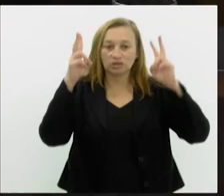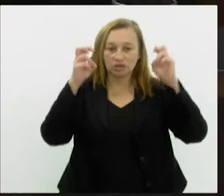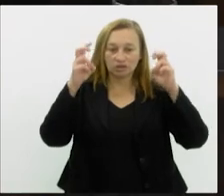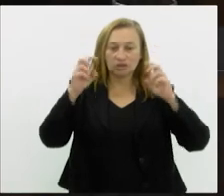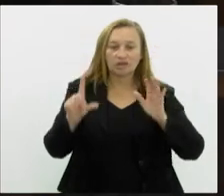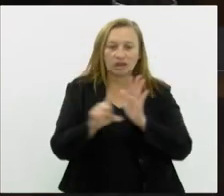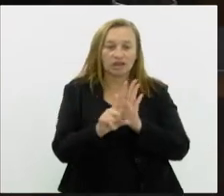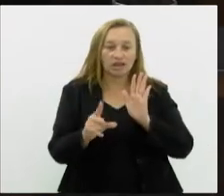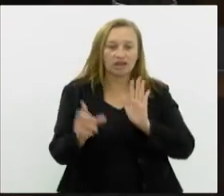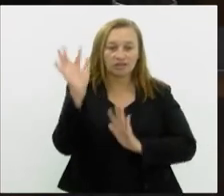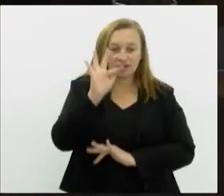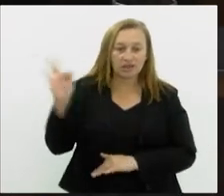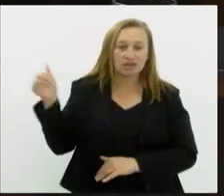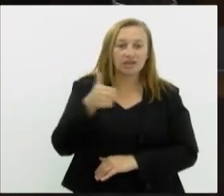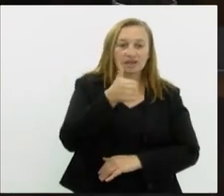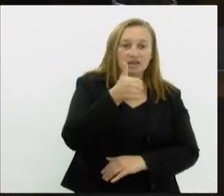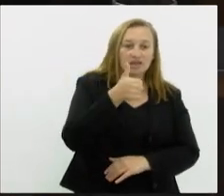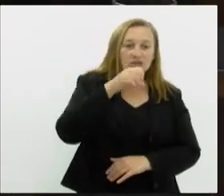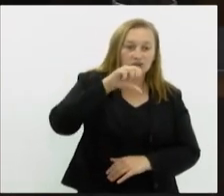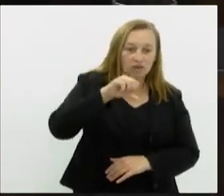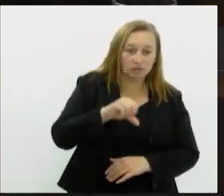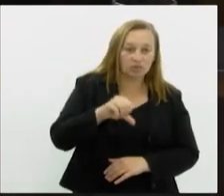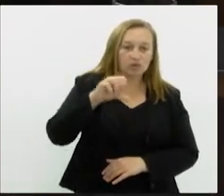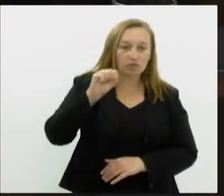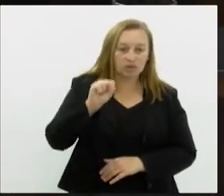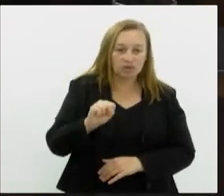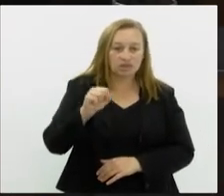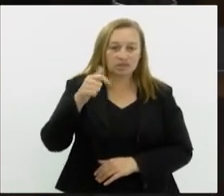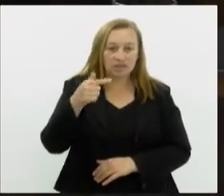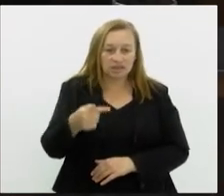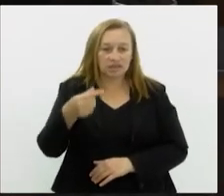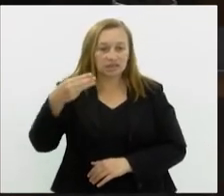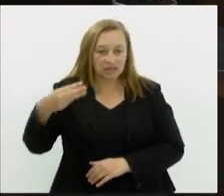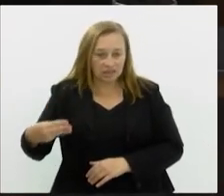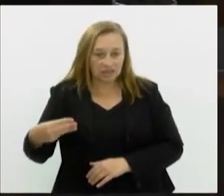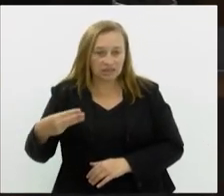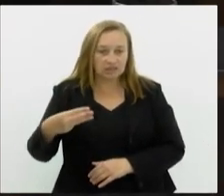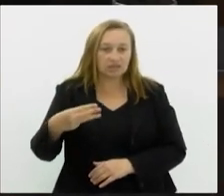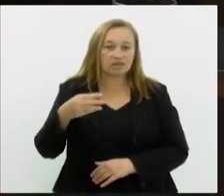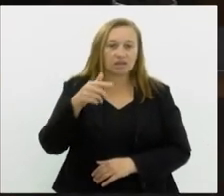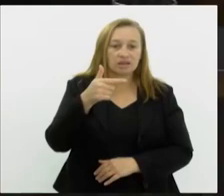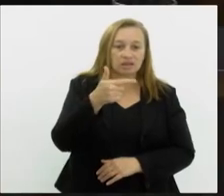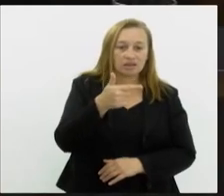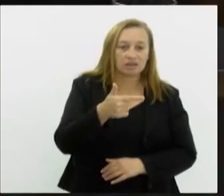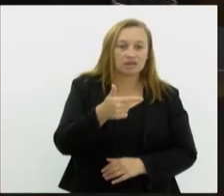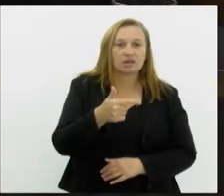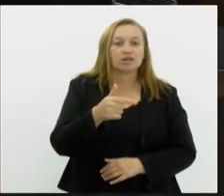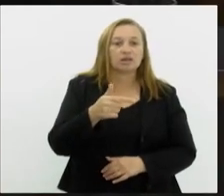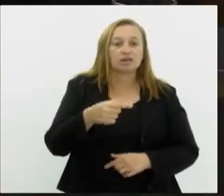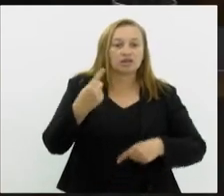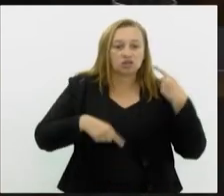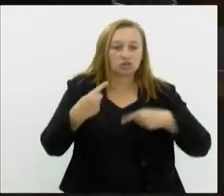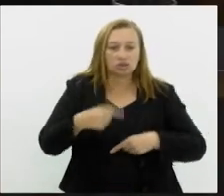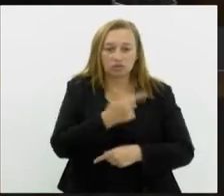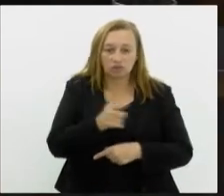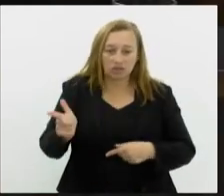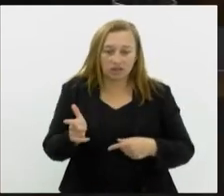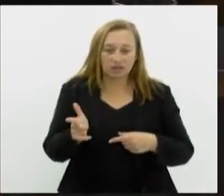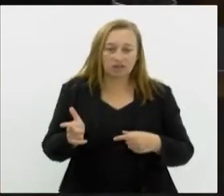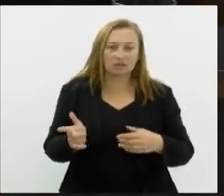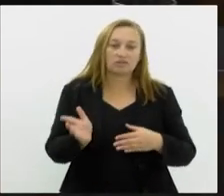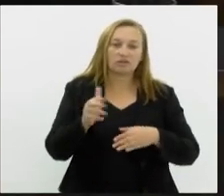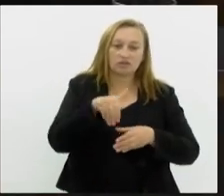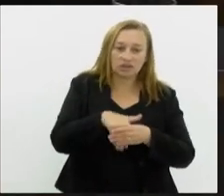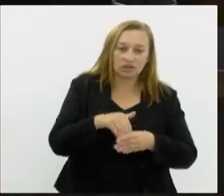Federal 9.873, de 23 de dezembro de 1999. Em discussão, não havendo quem queira discutir, encerrada a